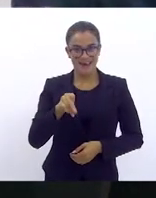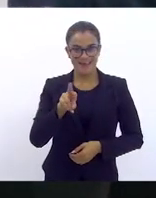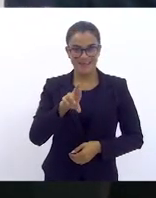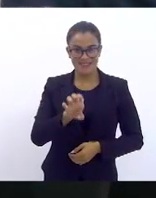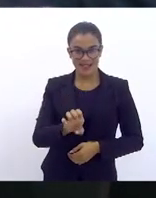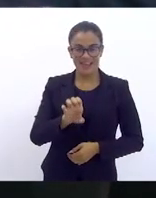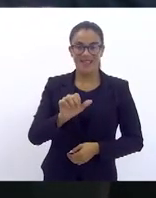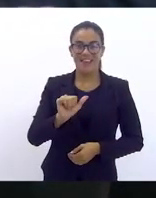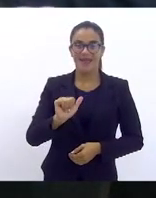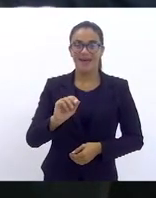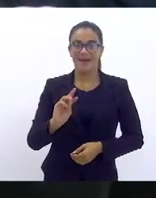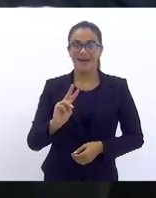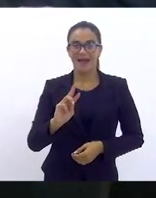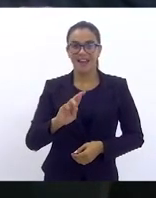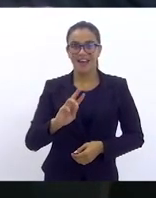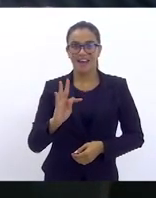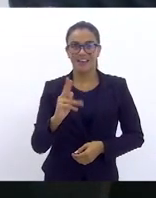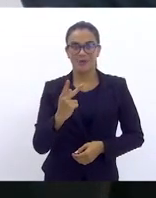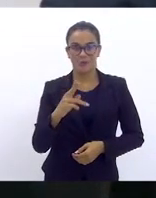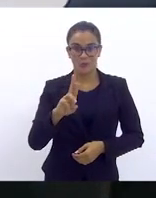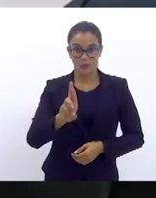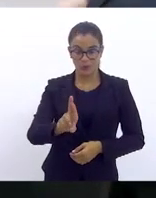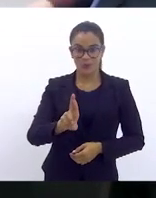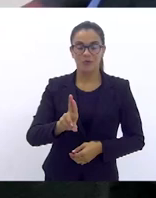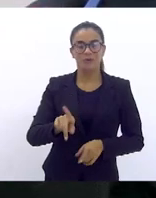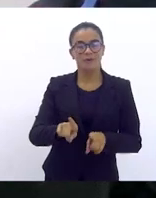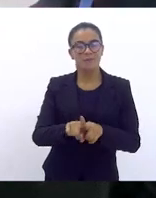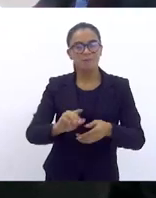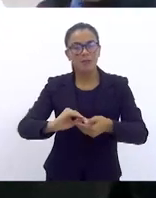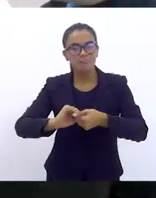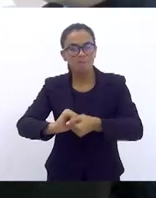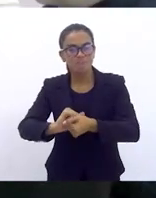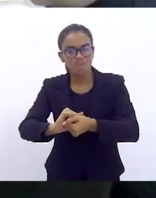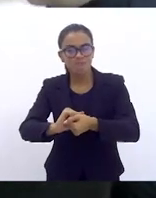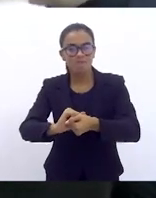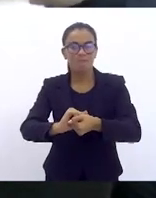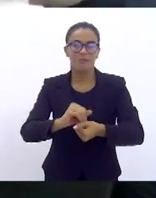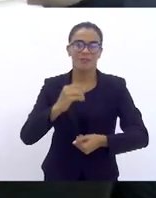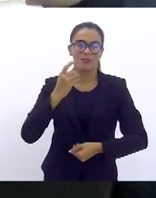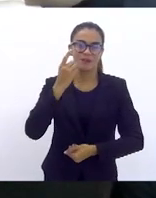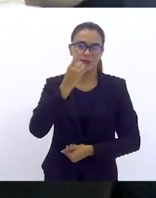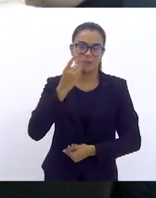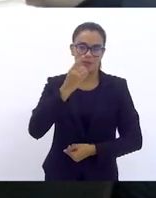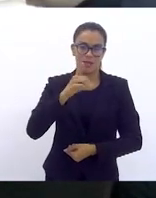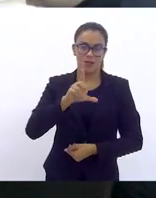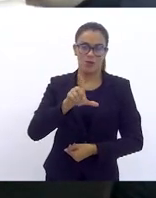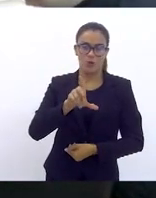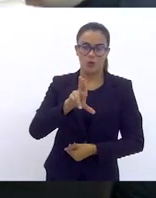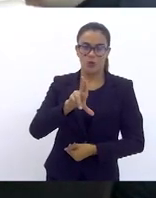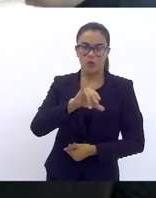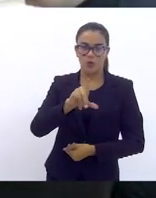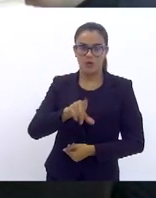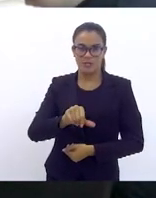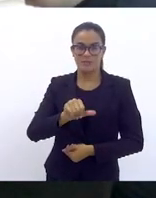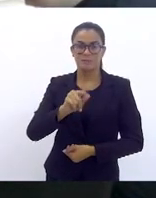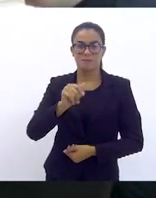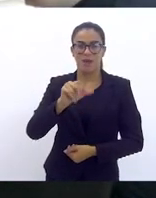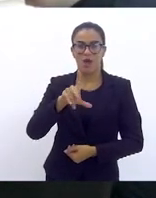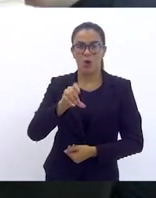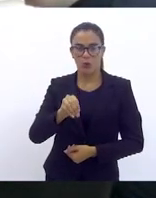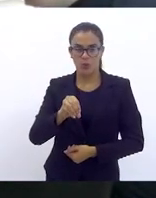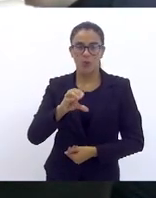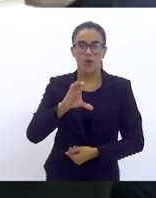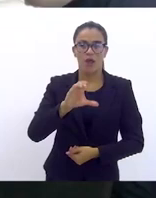Arthur Monteiro prazer tá aqui queria cumprimentar Deputado Luiz Paulo deputado Carlos Monteiro